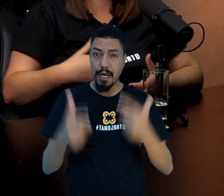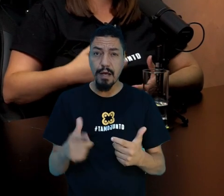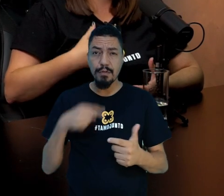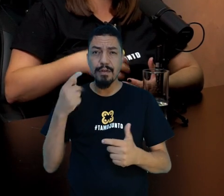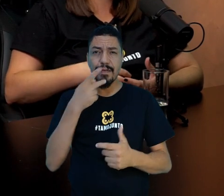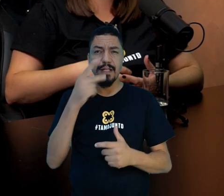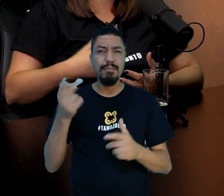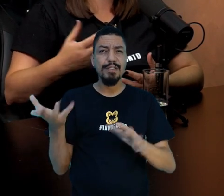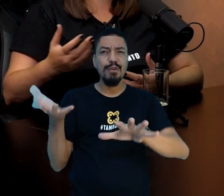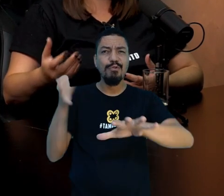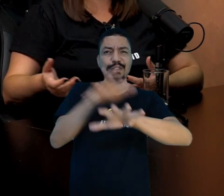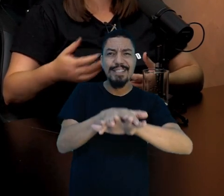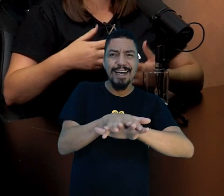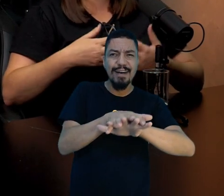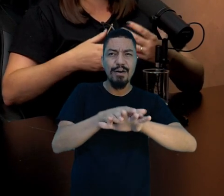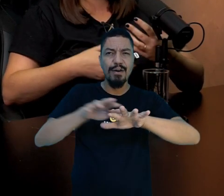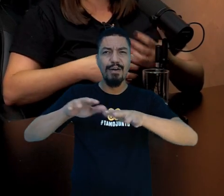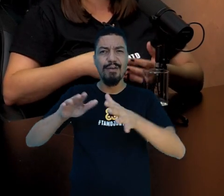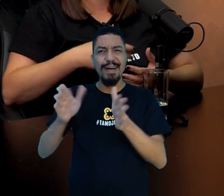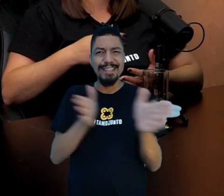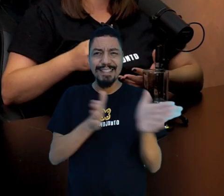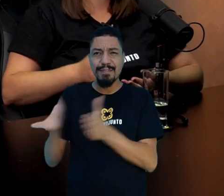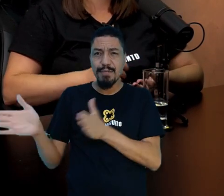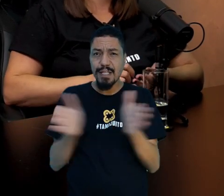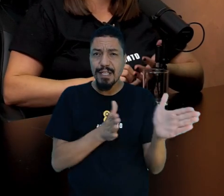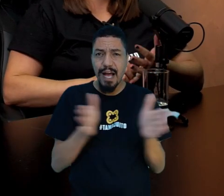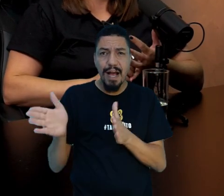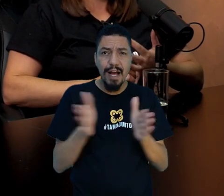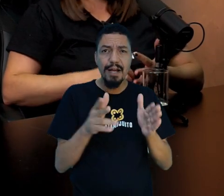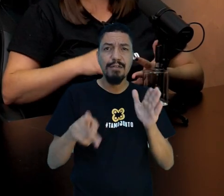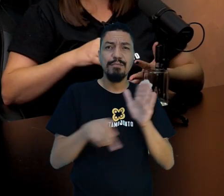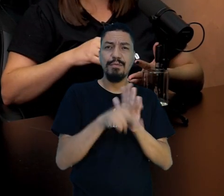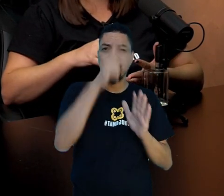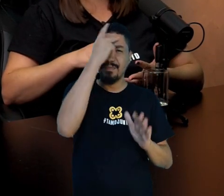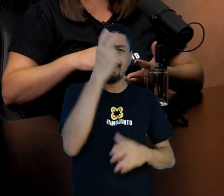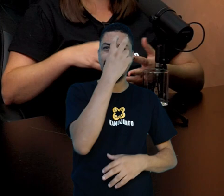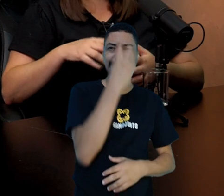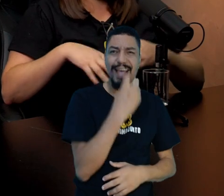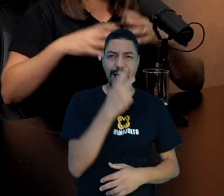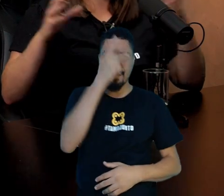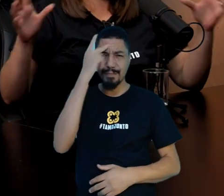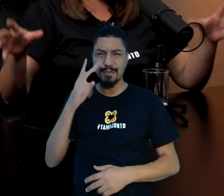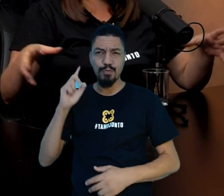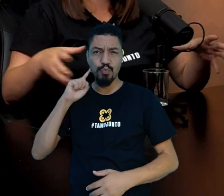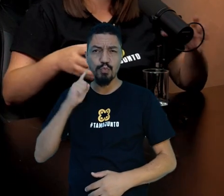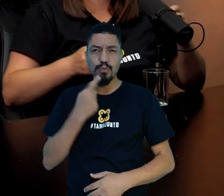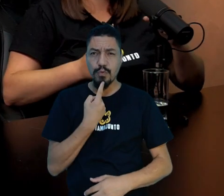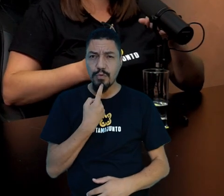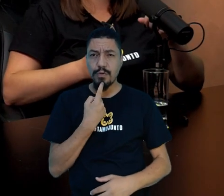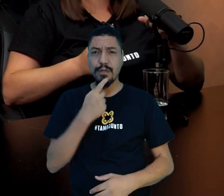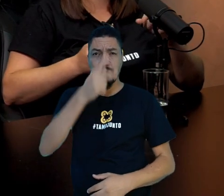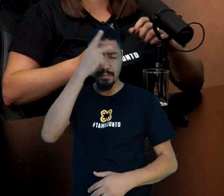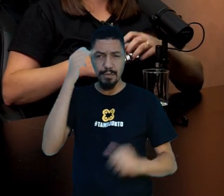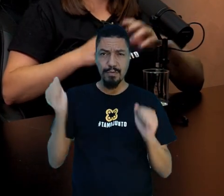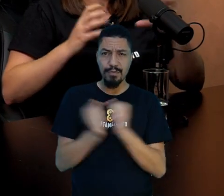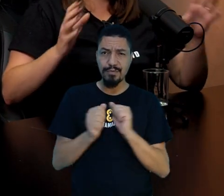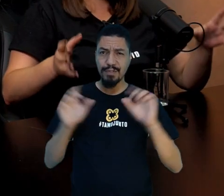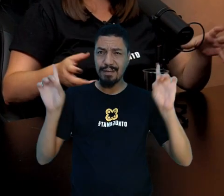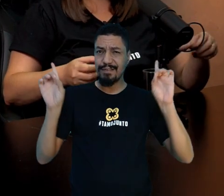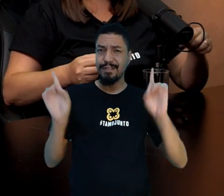falando sobre inclusão e acessibilidade, eu tinha citado de pessoas cegas, pessoas surdas, né? Pessoas com